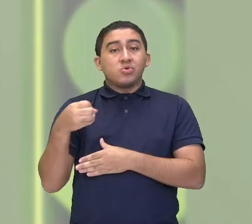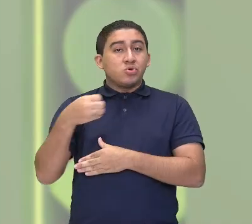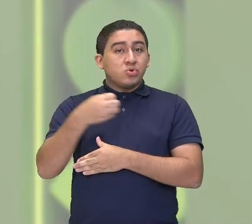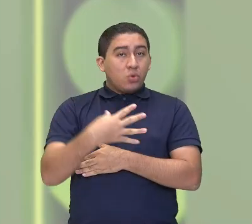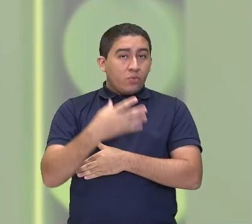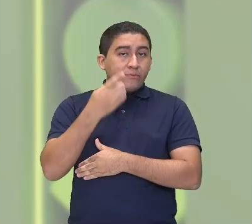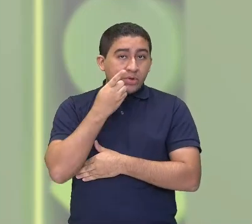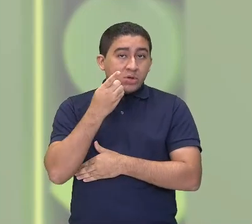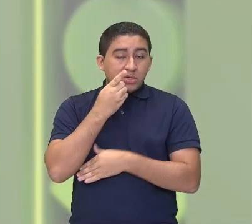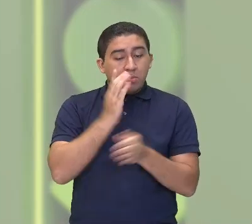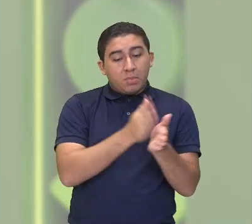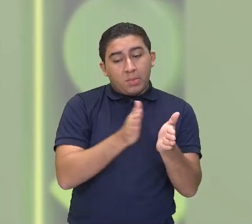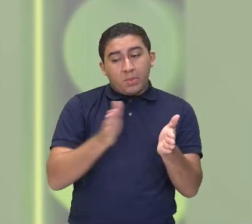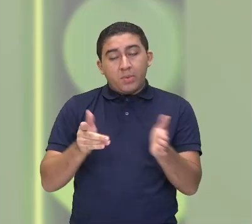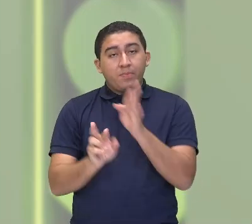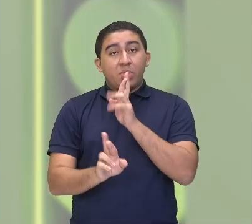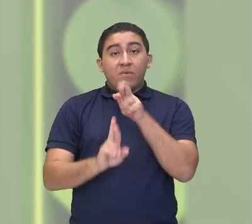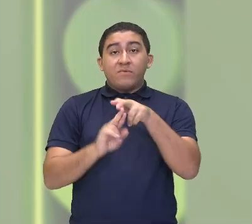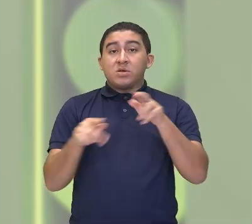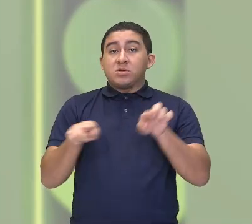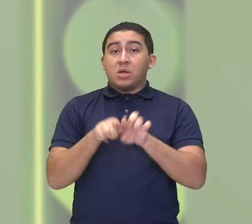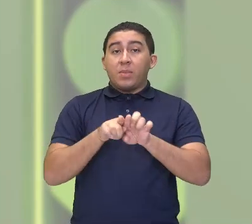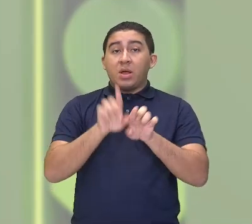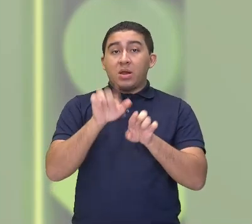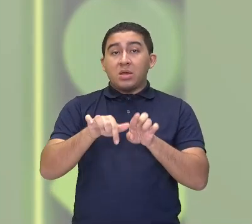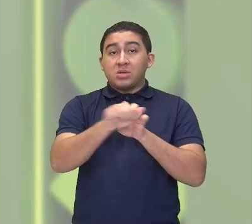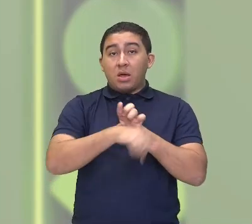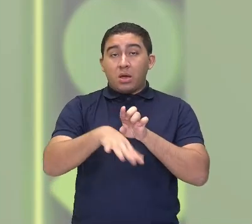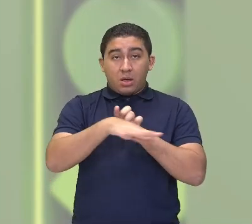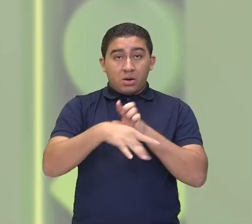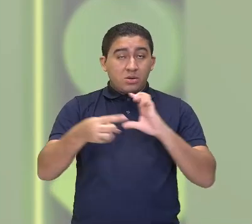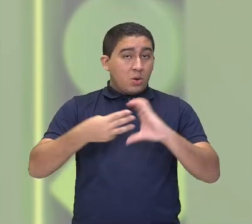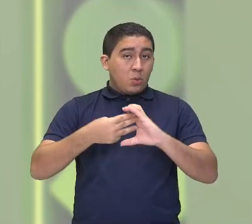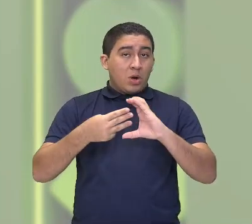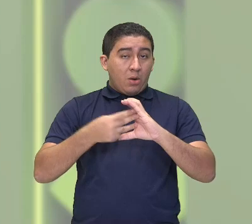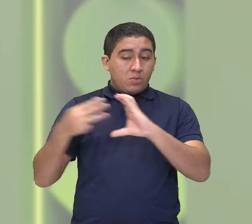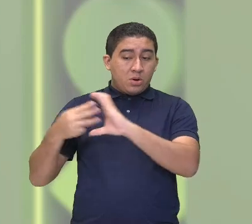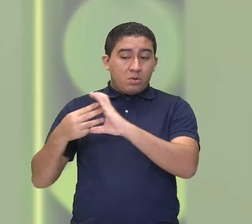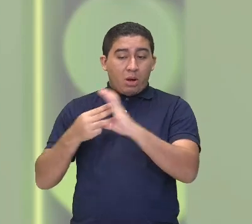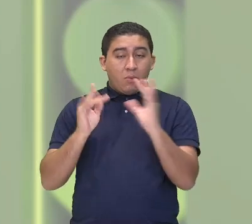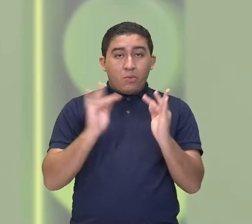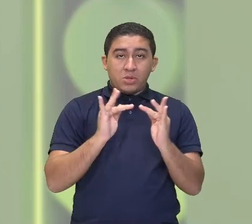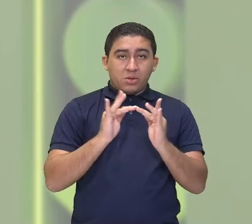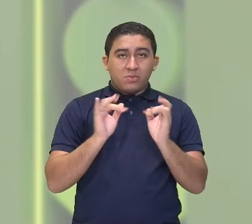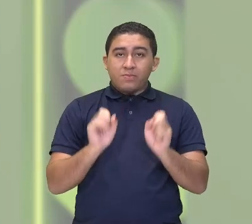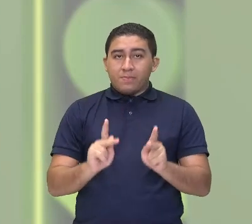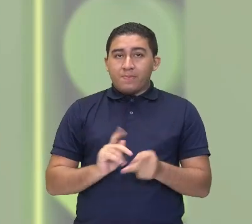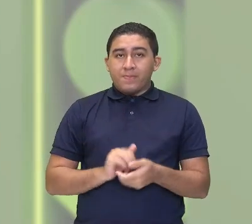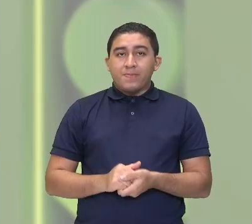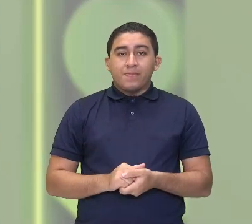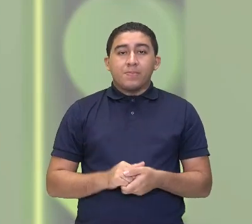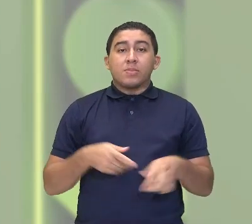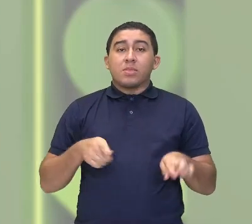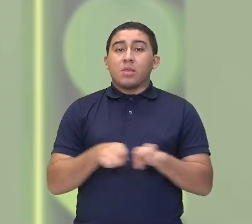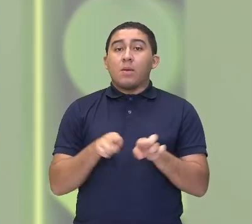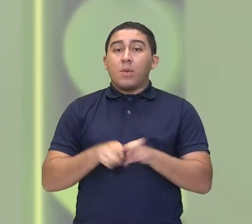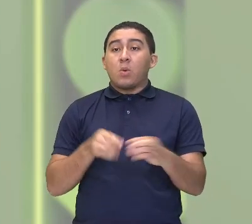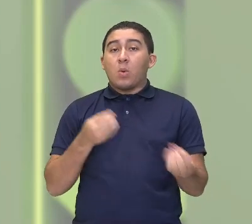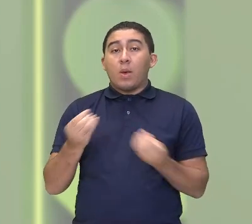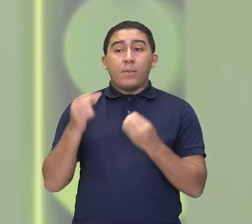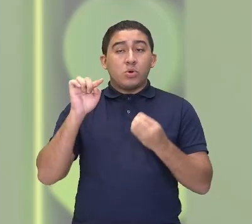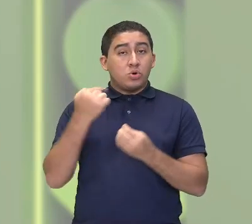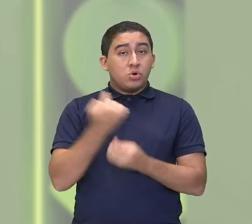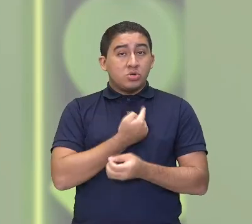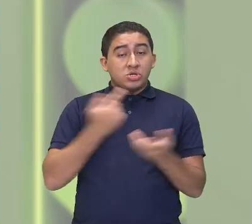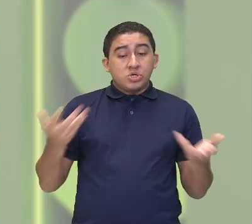ali também relacionada com a plasticidade neural, certo? Muito bem. E como é que a gente pode estimular